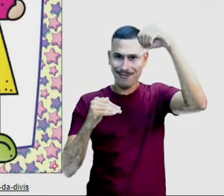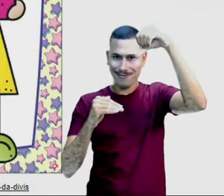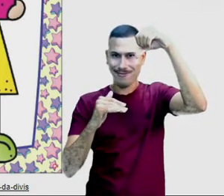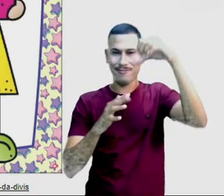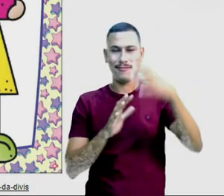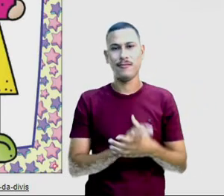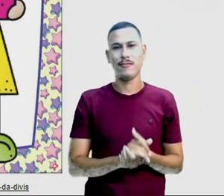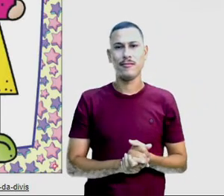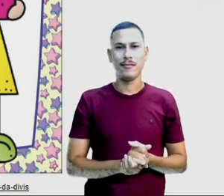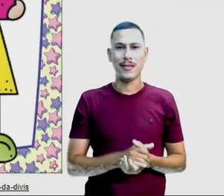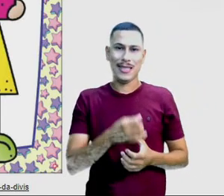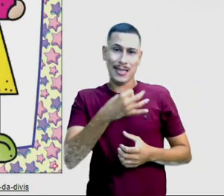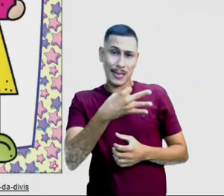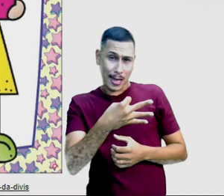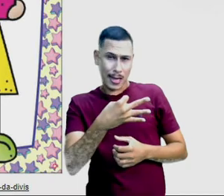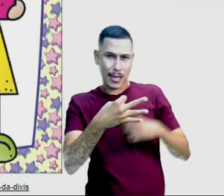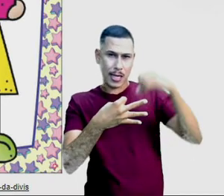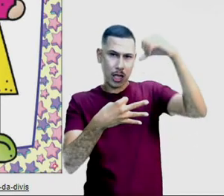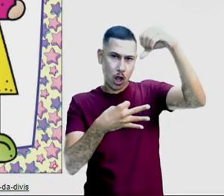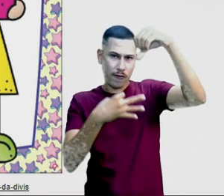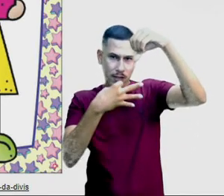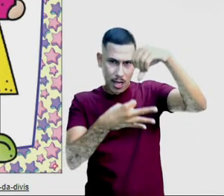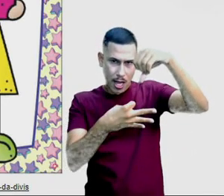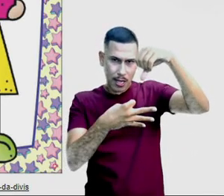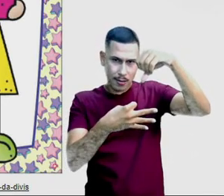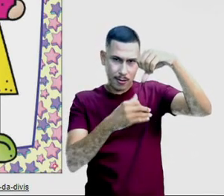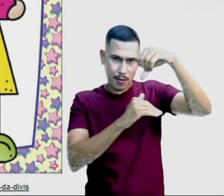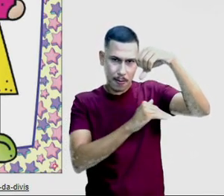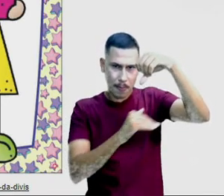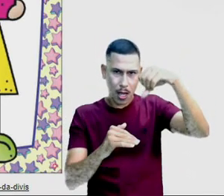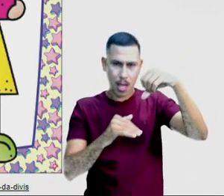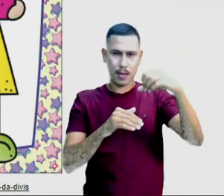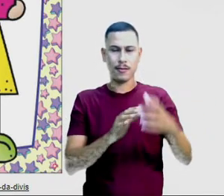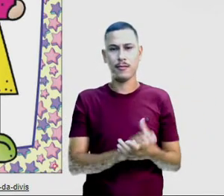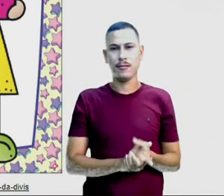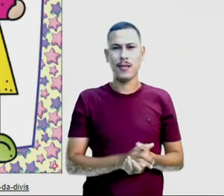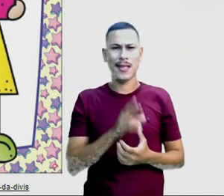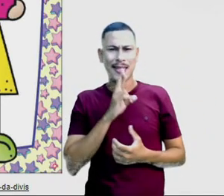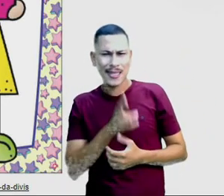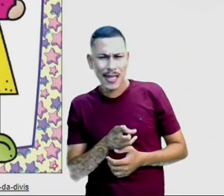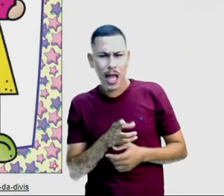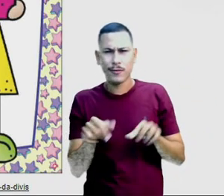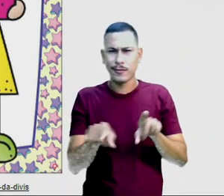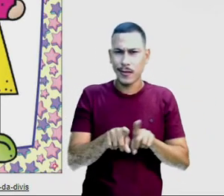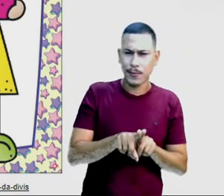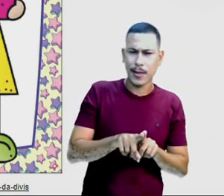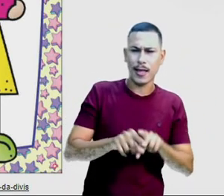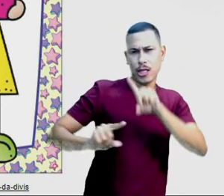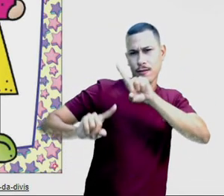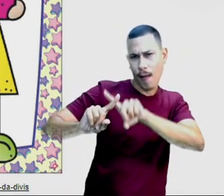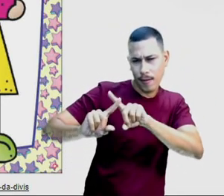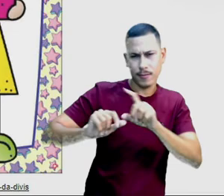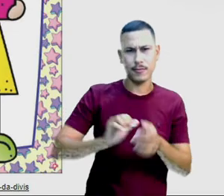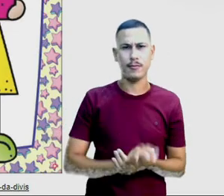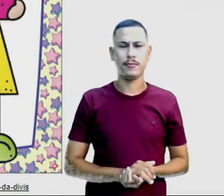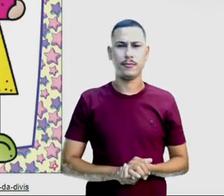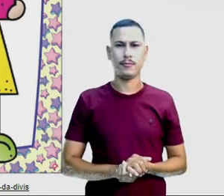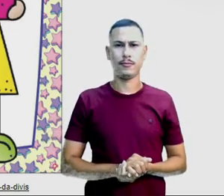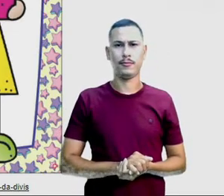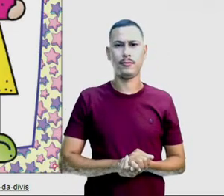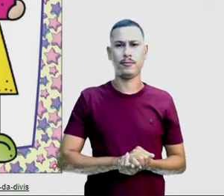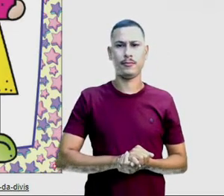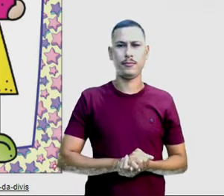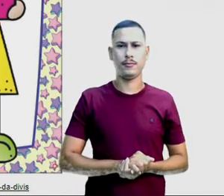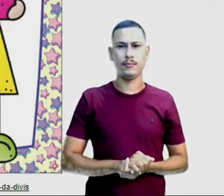é o 3. E o produto, quando você chegou ao resultado do nosso x aí, é o